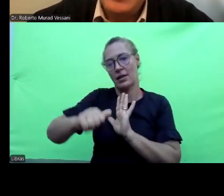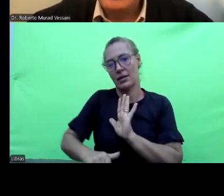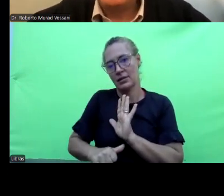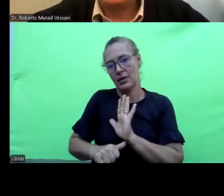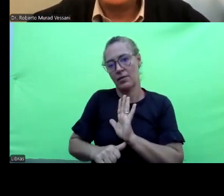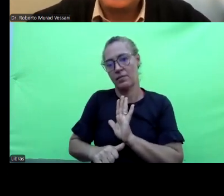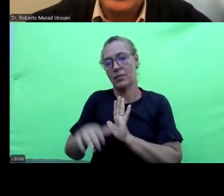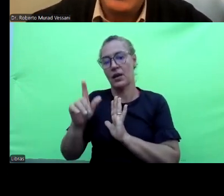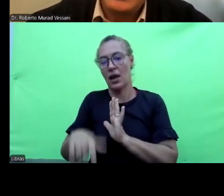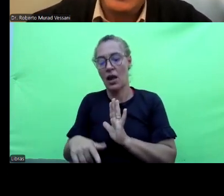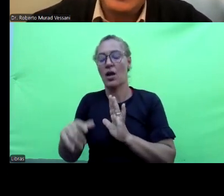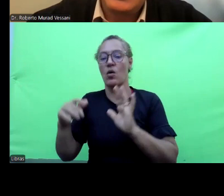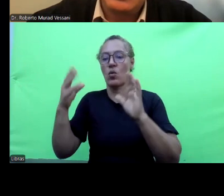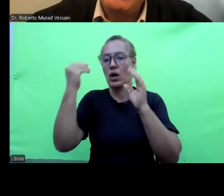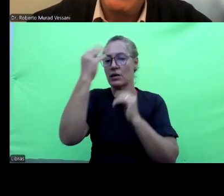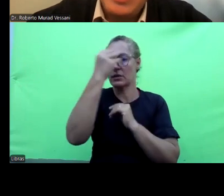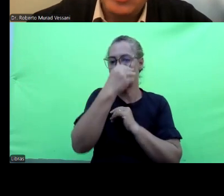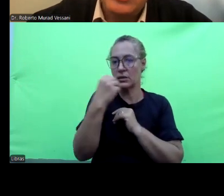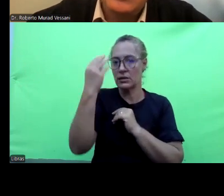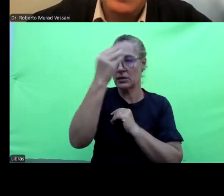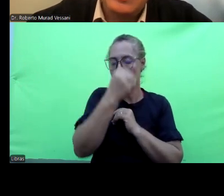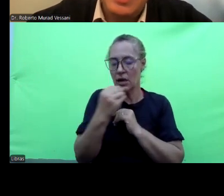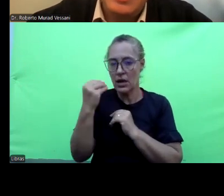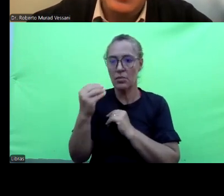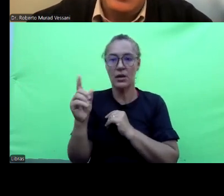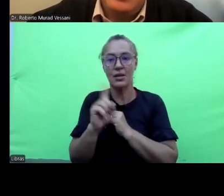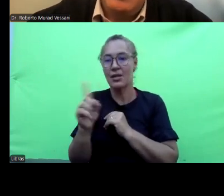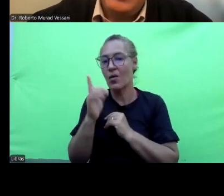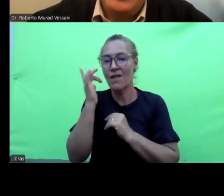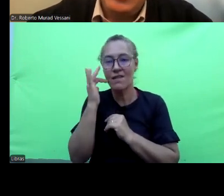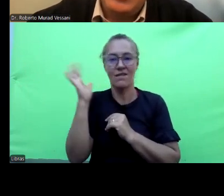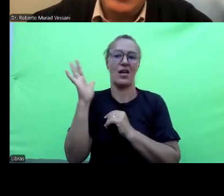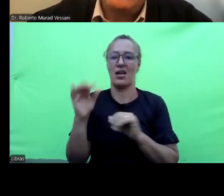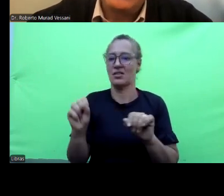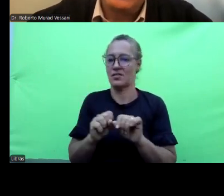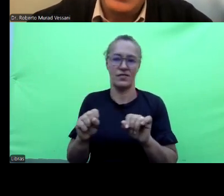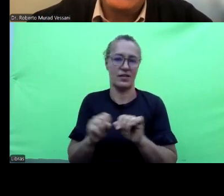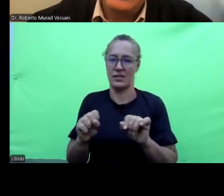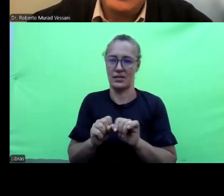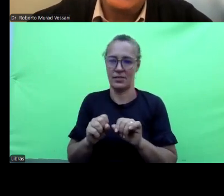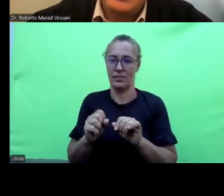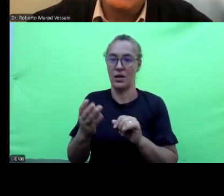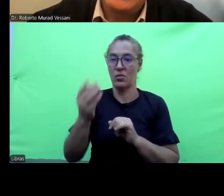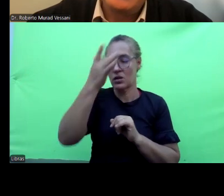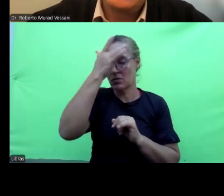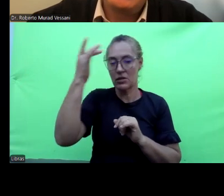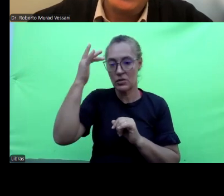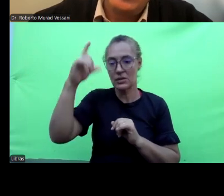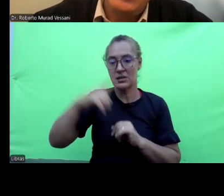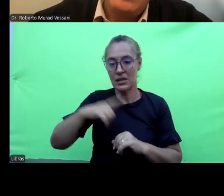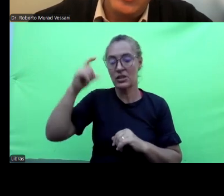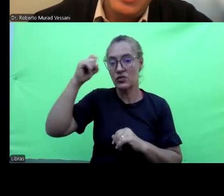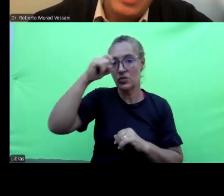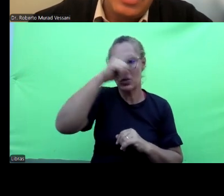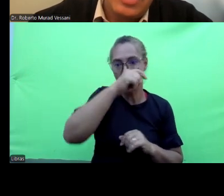Esse é um exame subjetivo, às vezes não é fácil de se fazer, muitas pessoas têm dificuldade em realizá-lo, mas é um exame